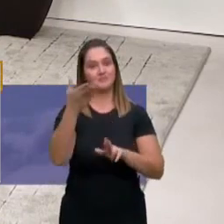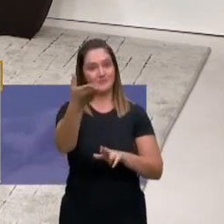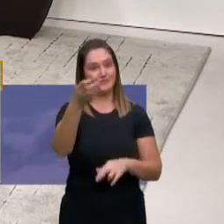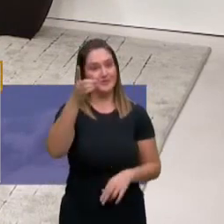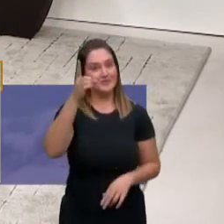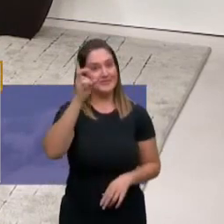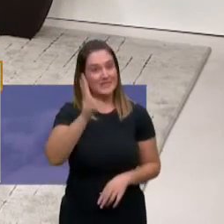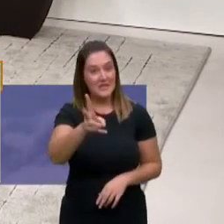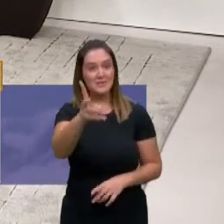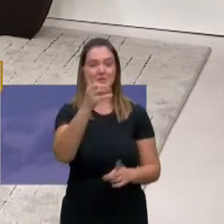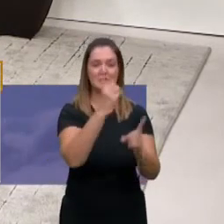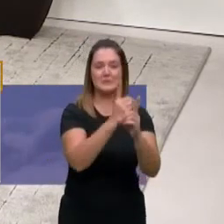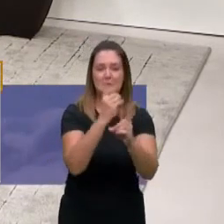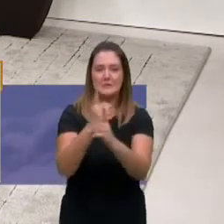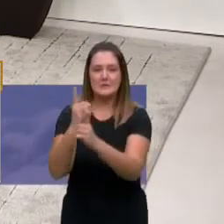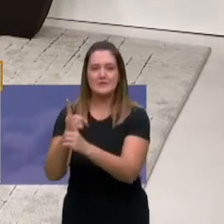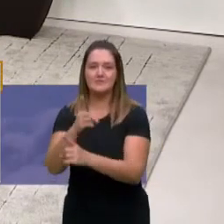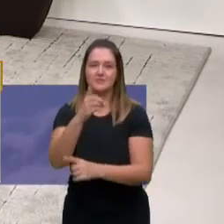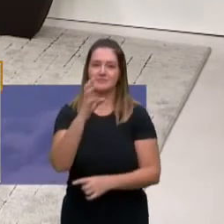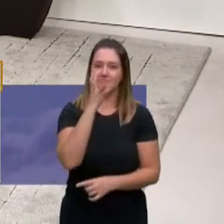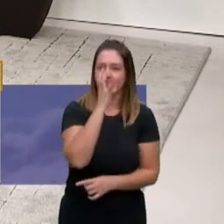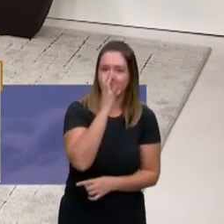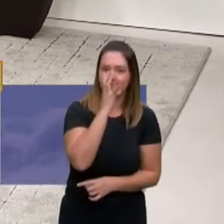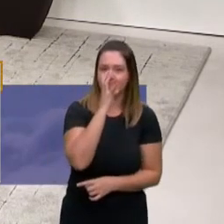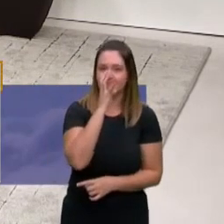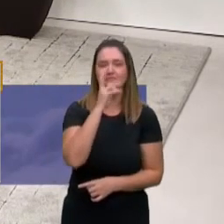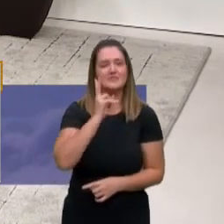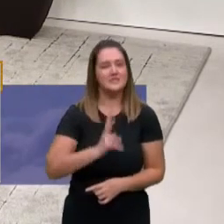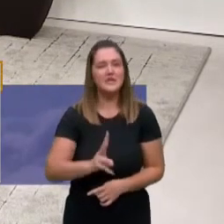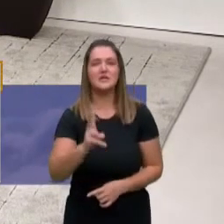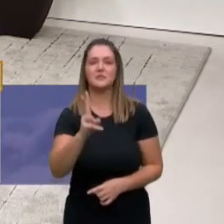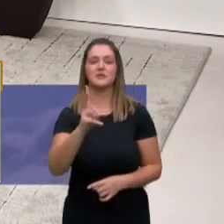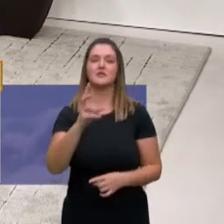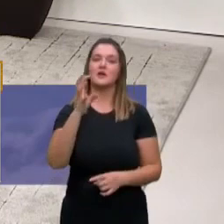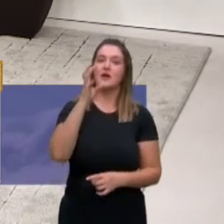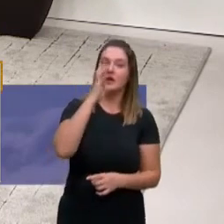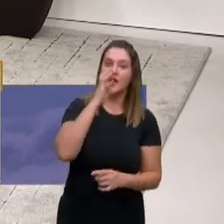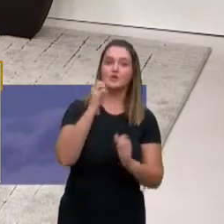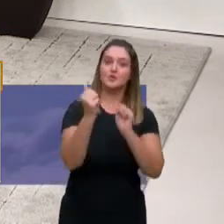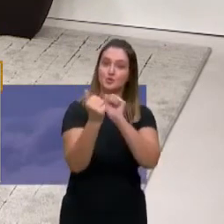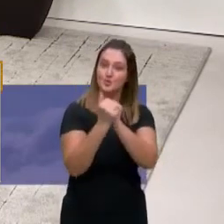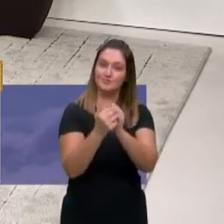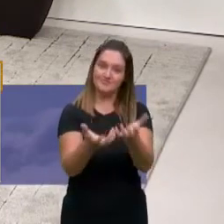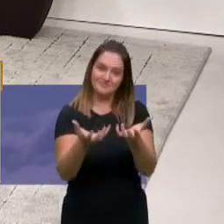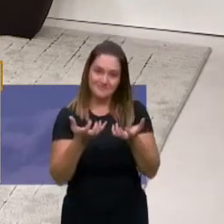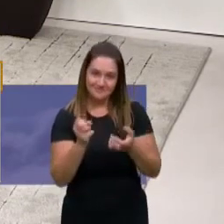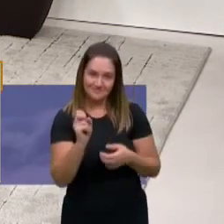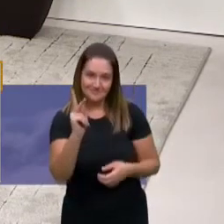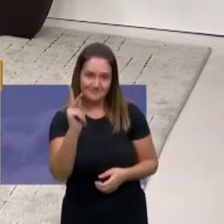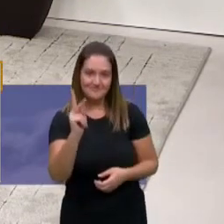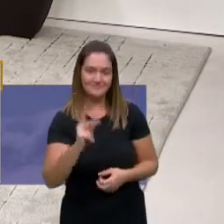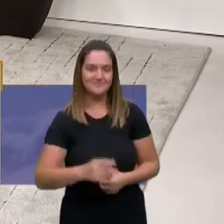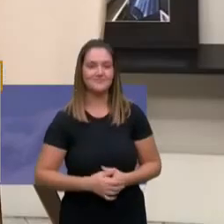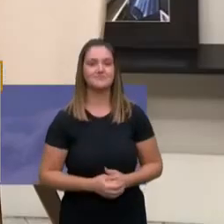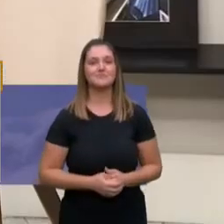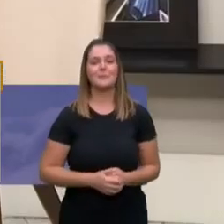você em todos os nossos encontros, em todas as nossas classes. Está